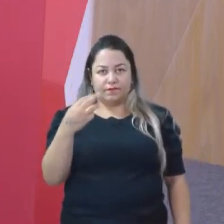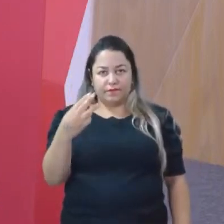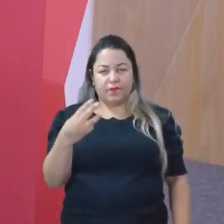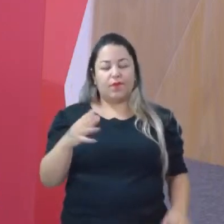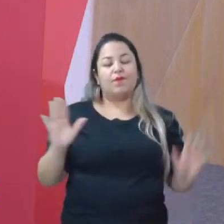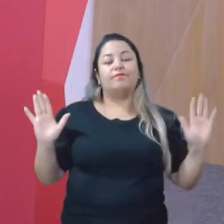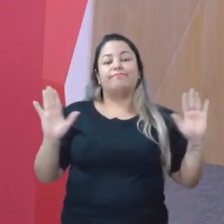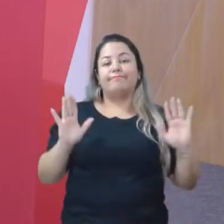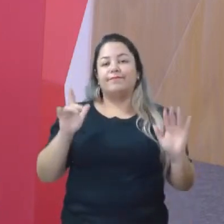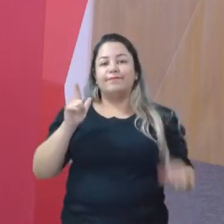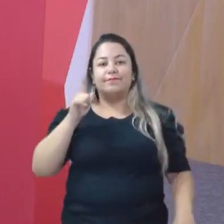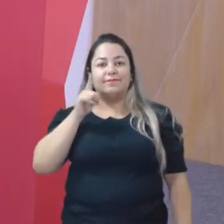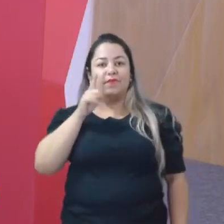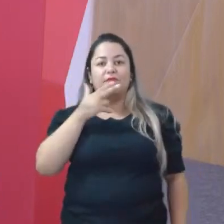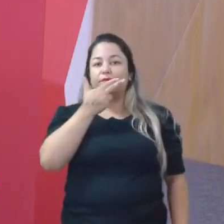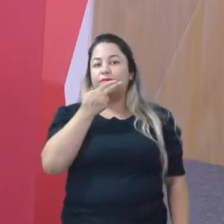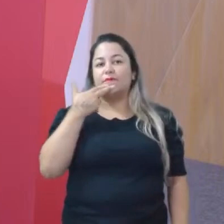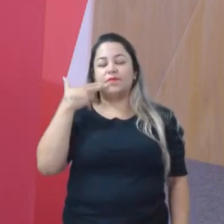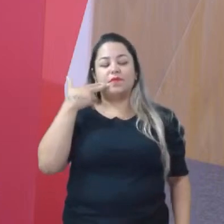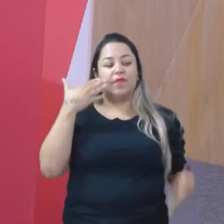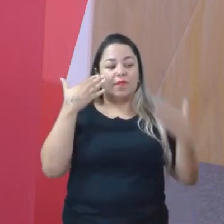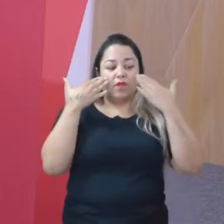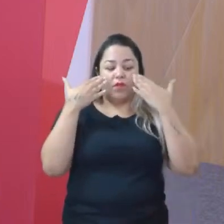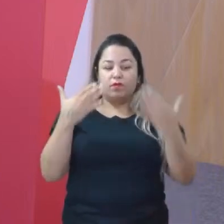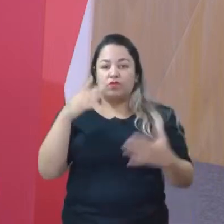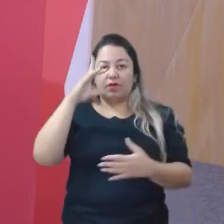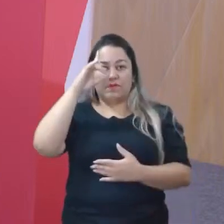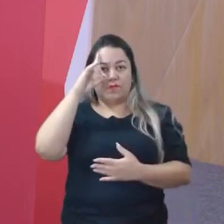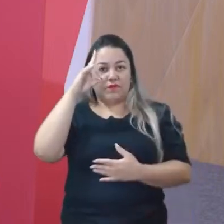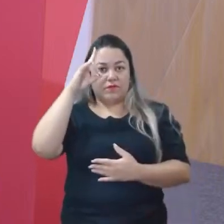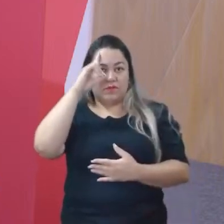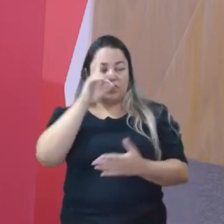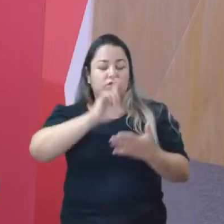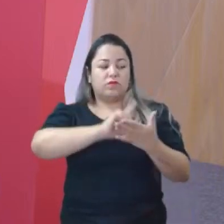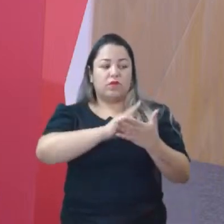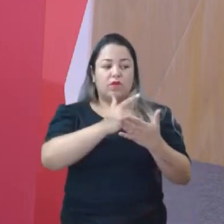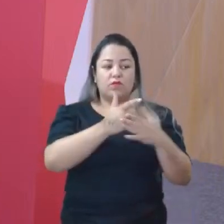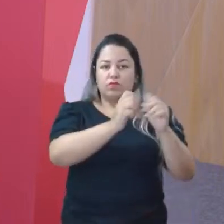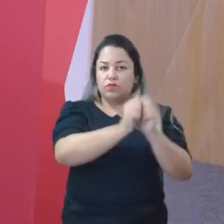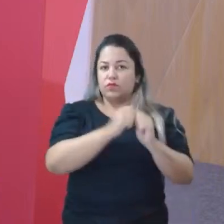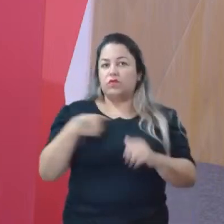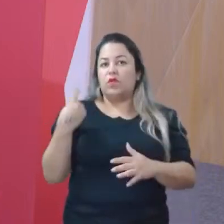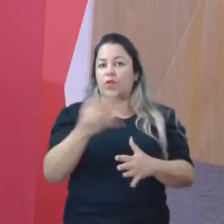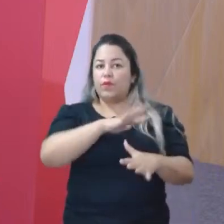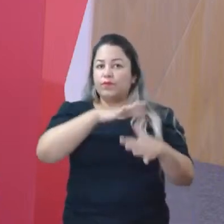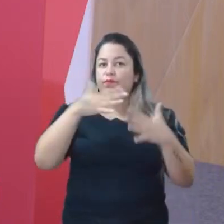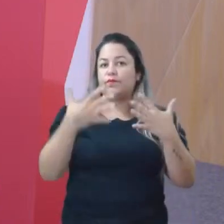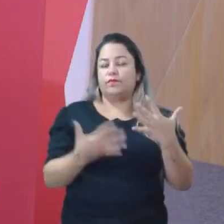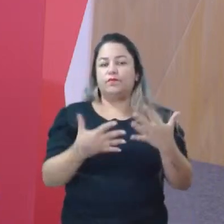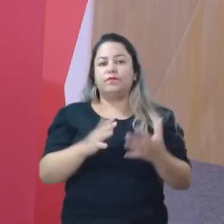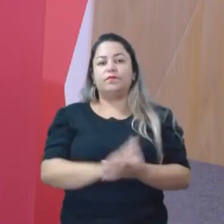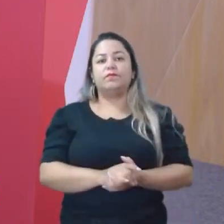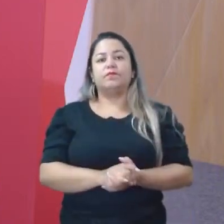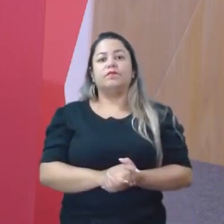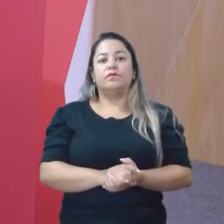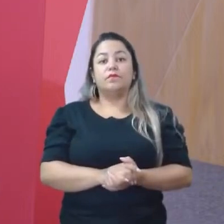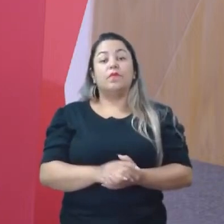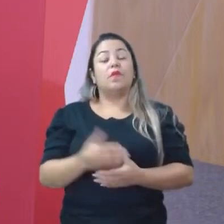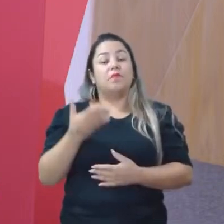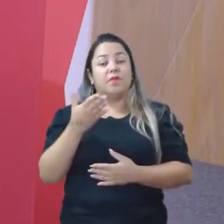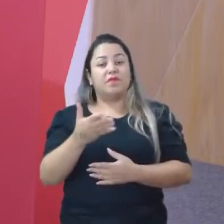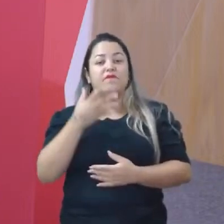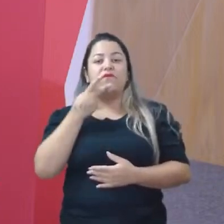Um alô para Lúcia e Nayane, que apresentam diariamente esse jornal com a gente em língua brasileira de sinais. Sou o